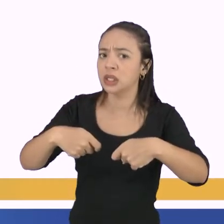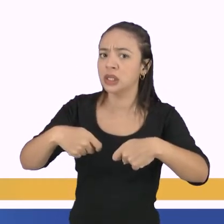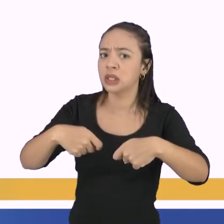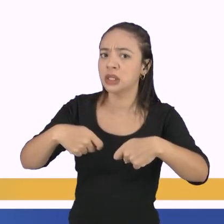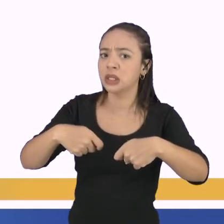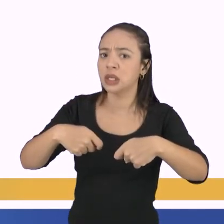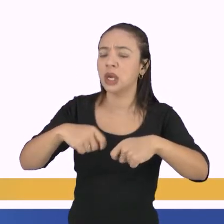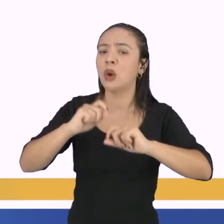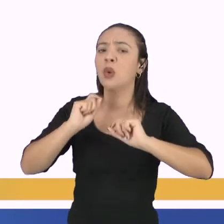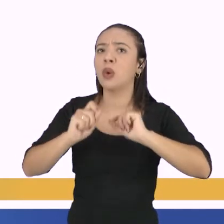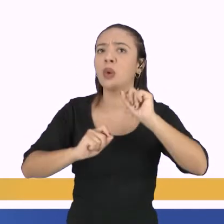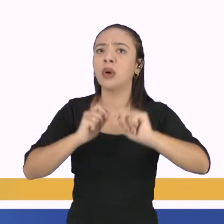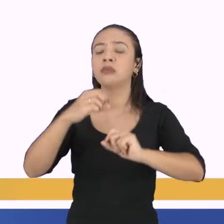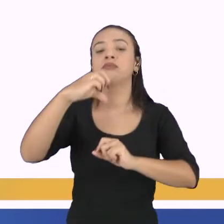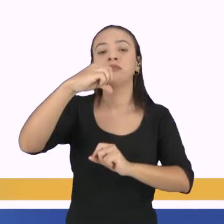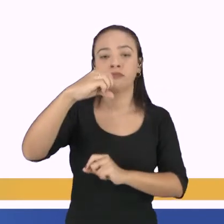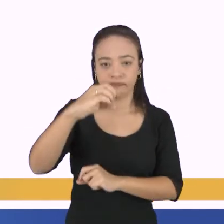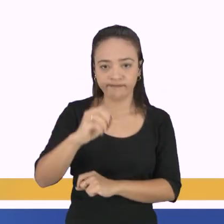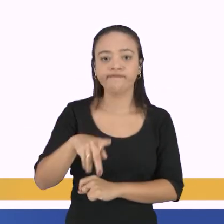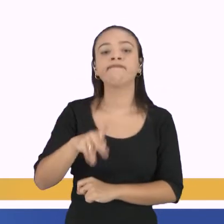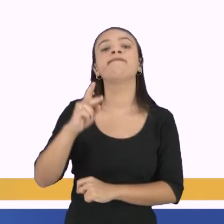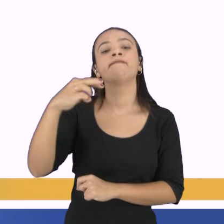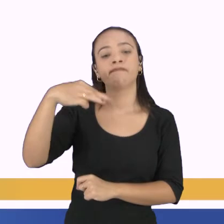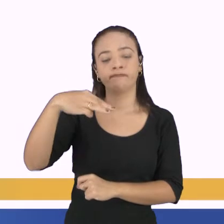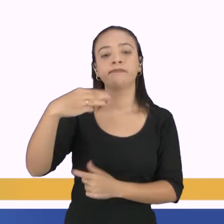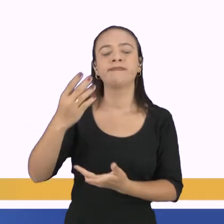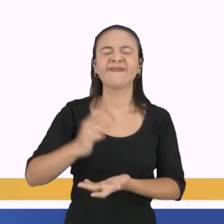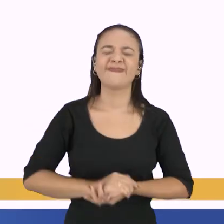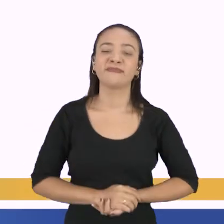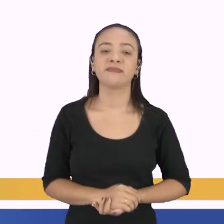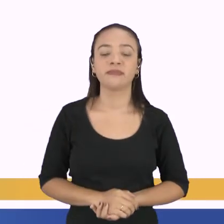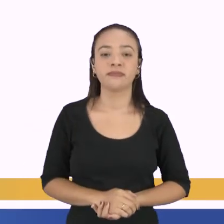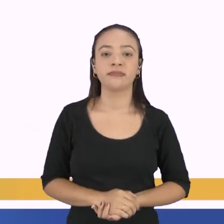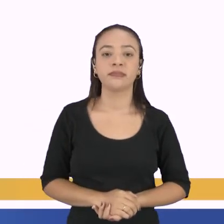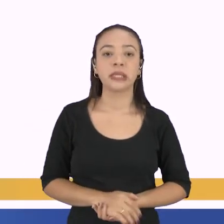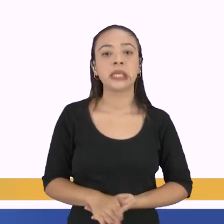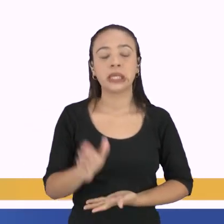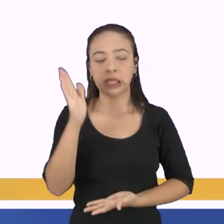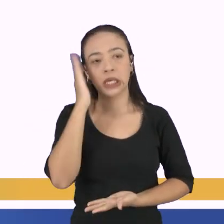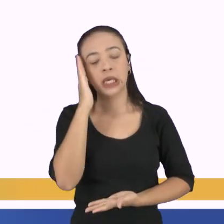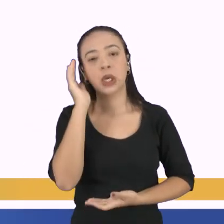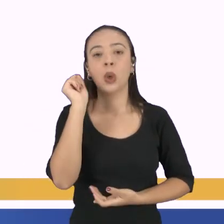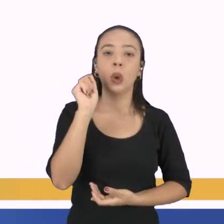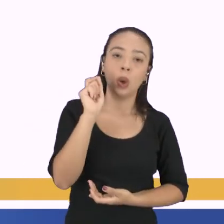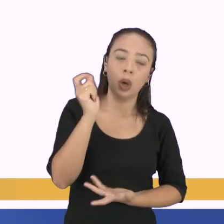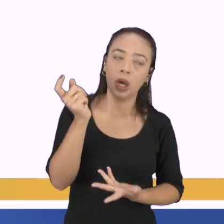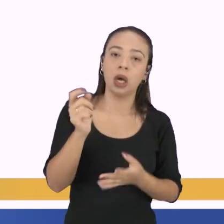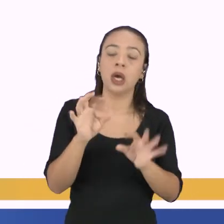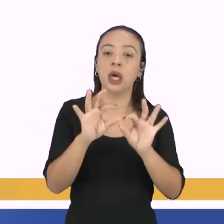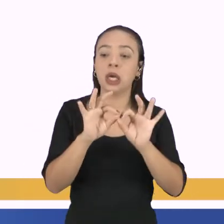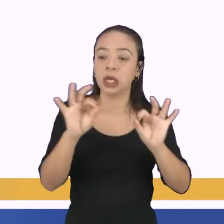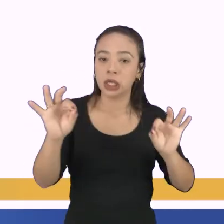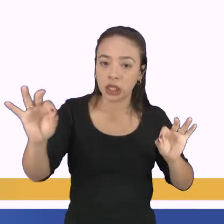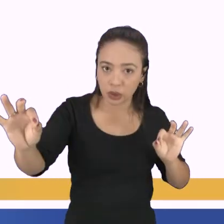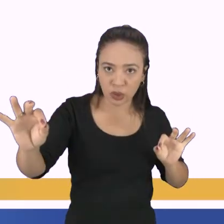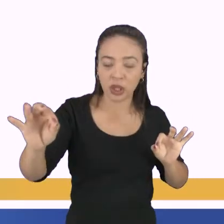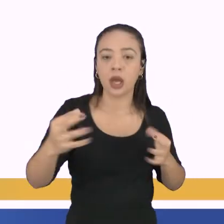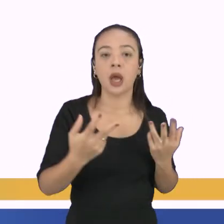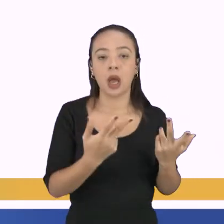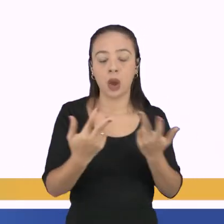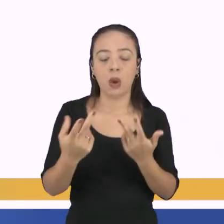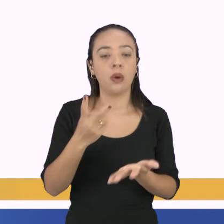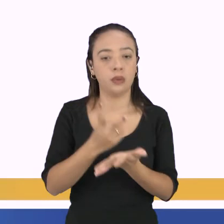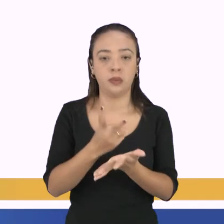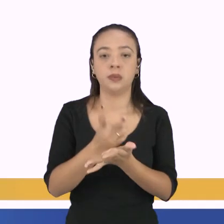tem que desempenhar é de 90 km por hora, supondo constante, né, aí o espaço a ser percorrido.